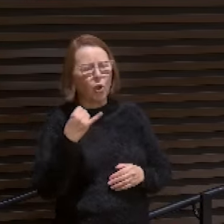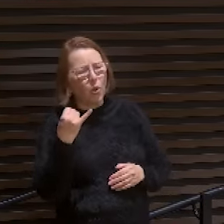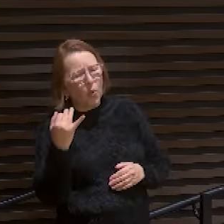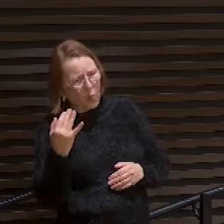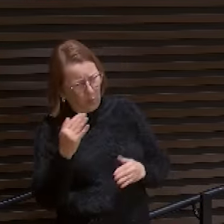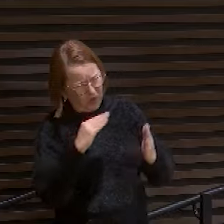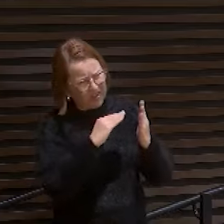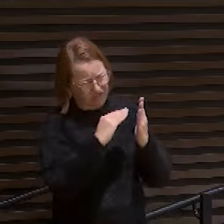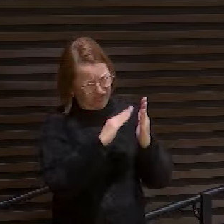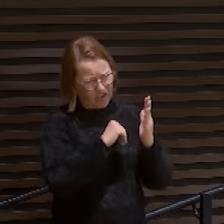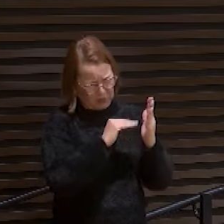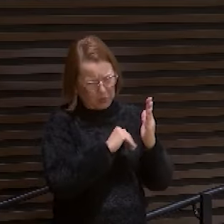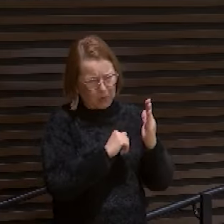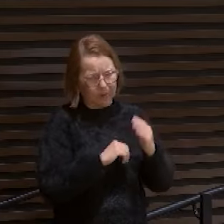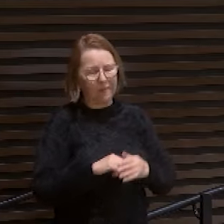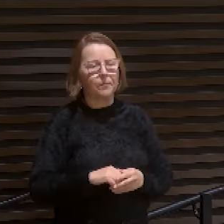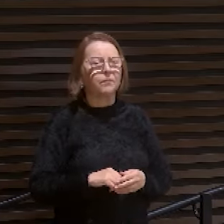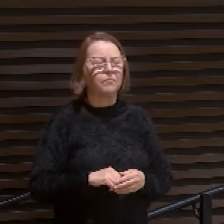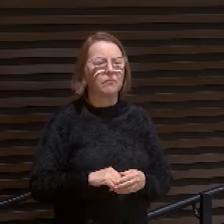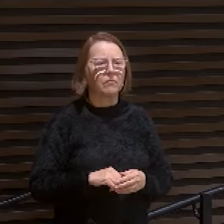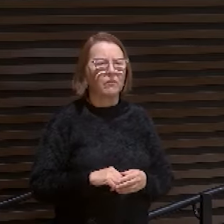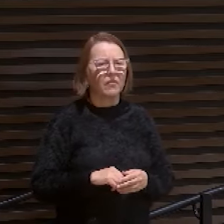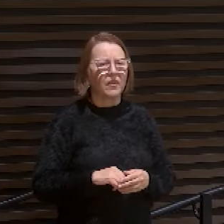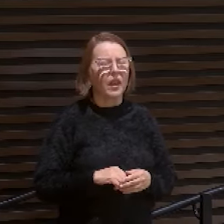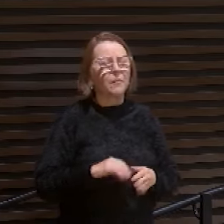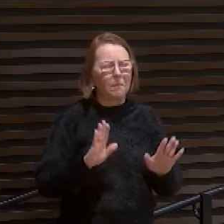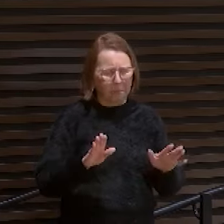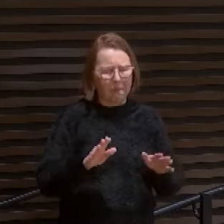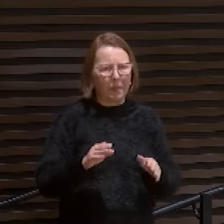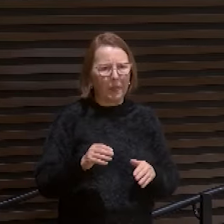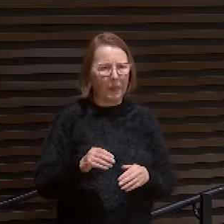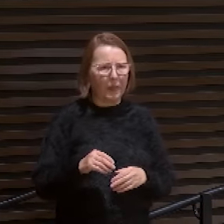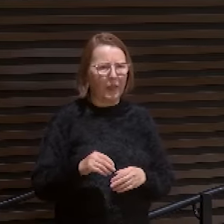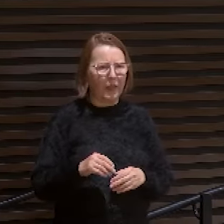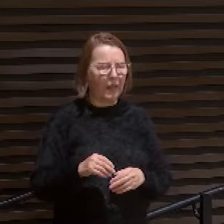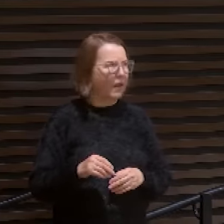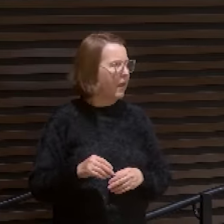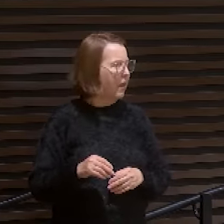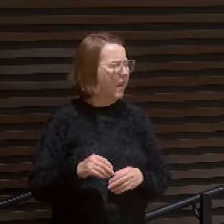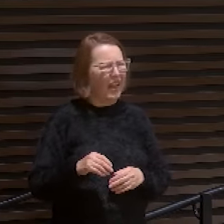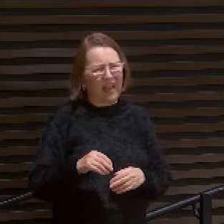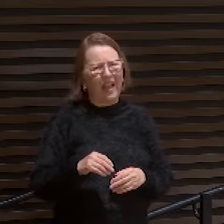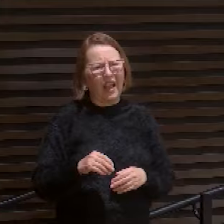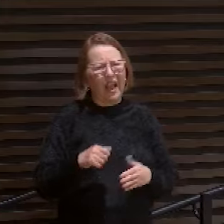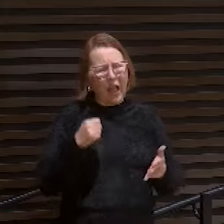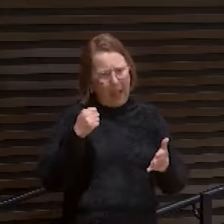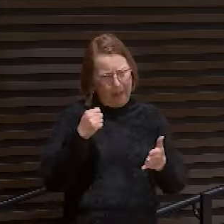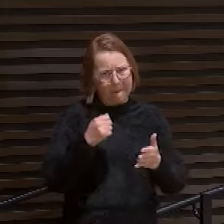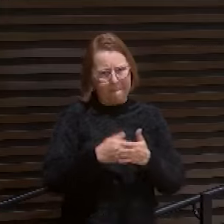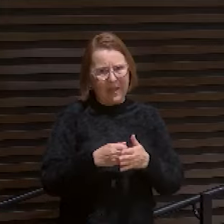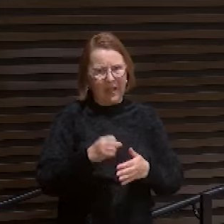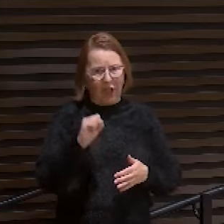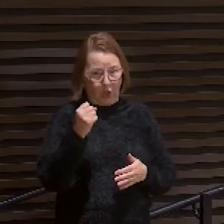menos? Ele disse: não, vamos fazer um negócio. Vocês fizeram lá R$800.